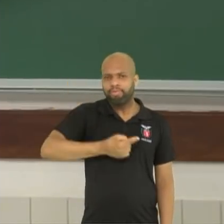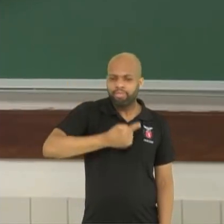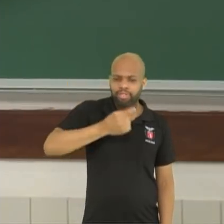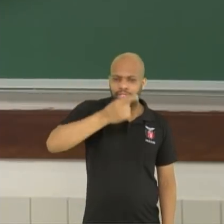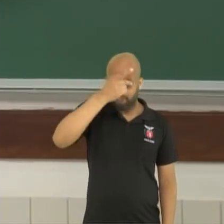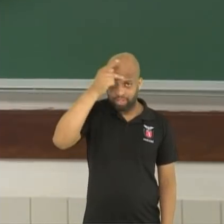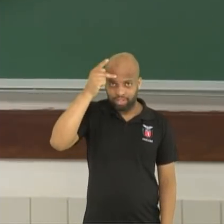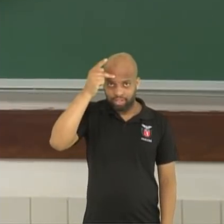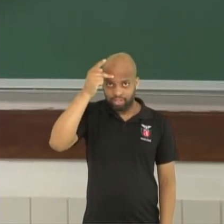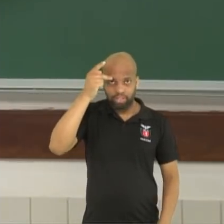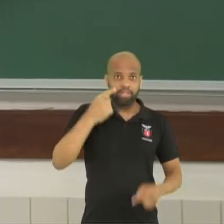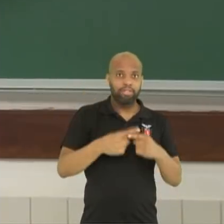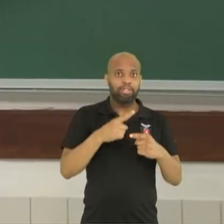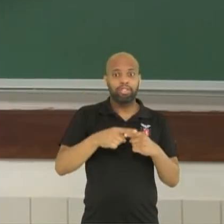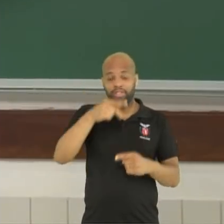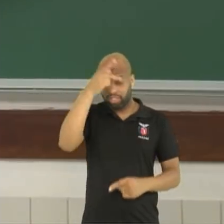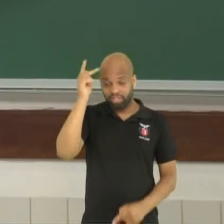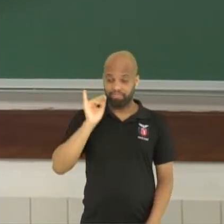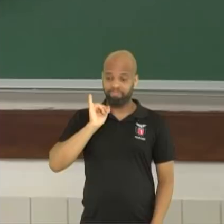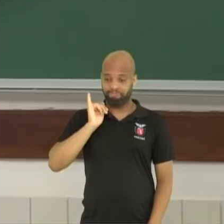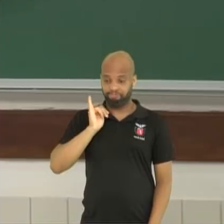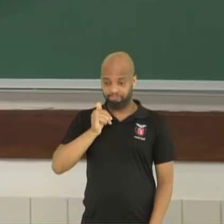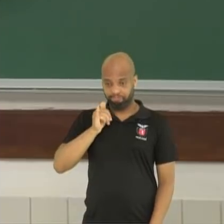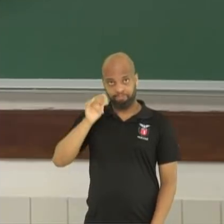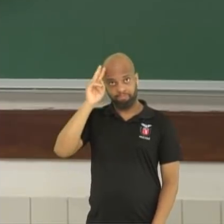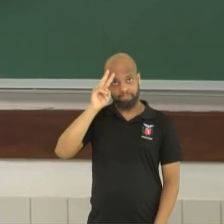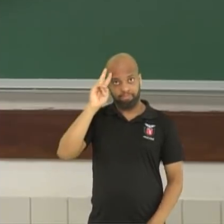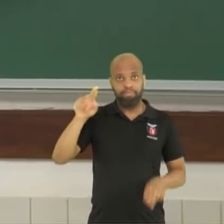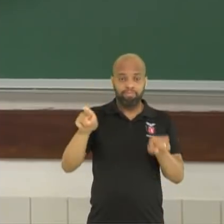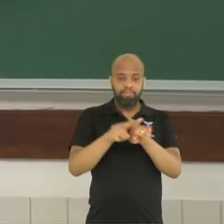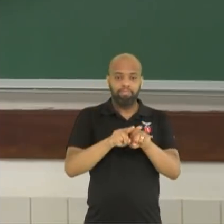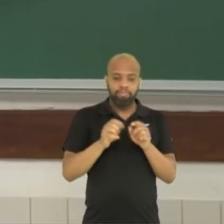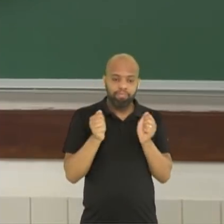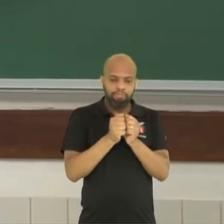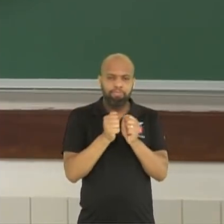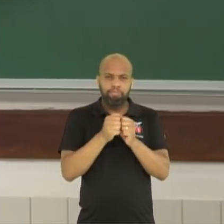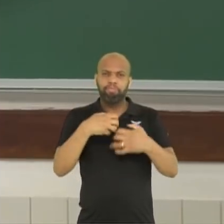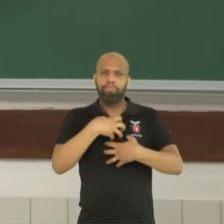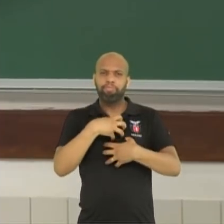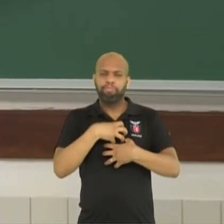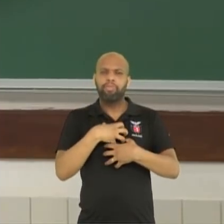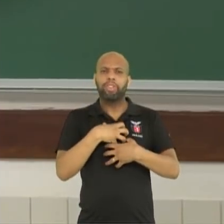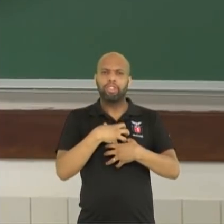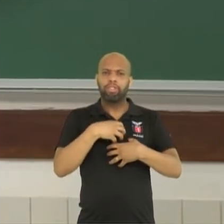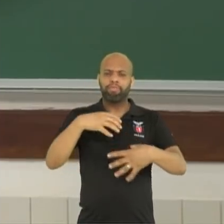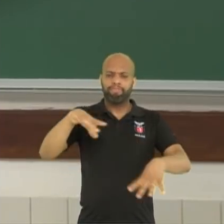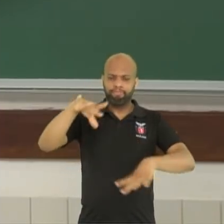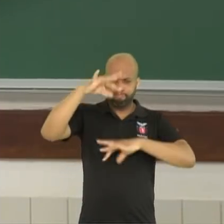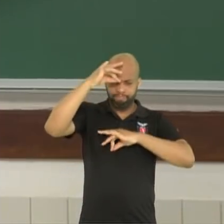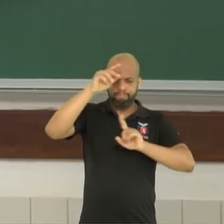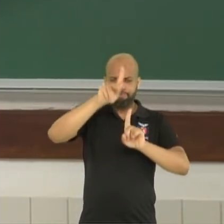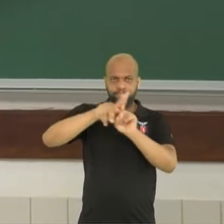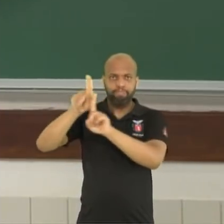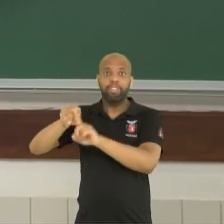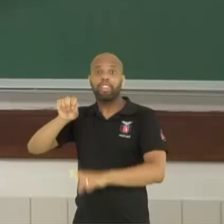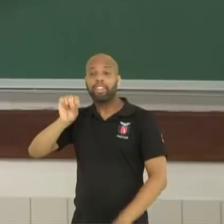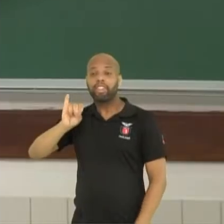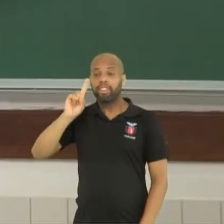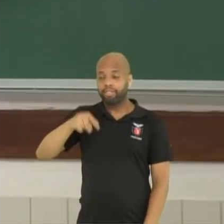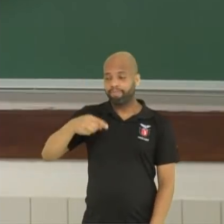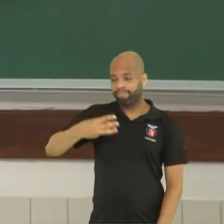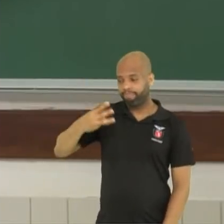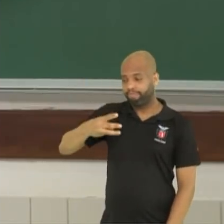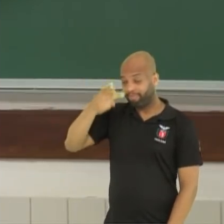pessoa? O narrador ele também participa como personagem, geralmente? E quando é terceira pessoa, ele